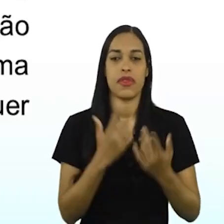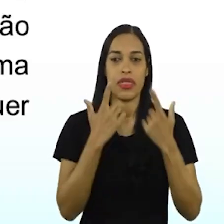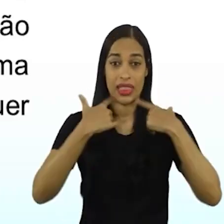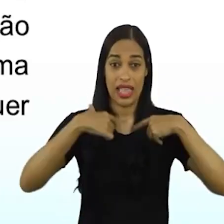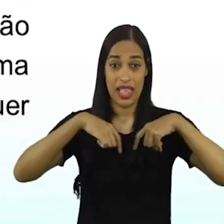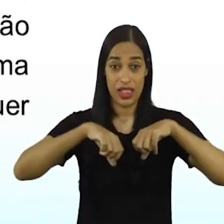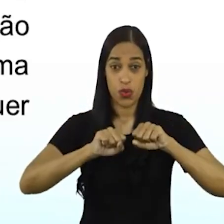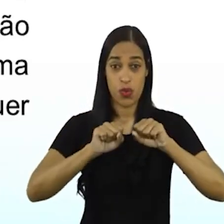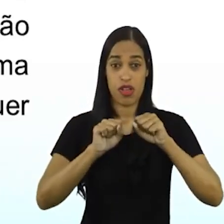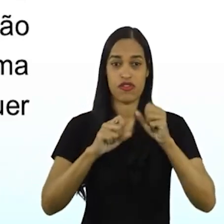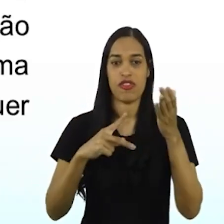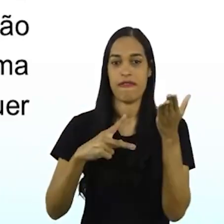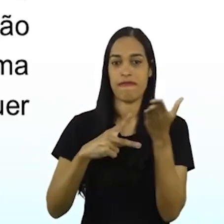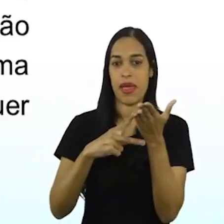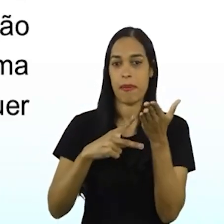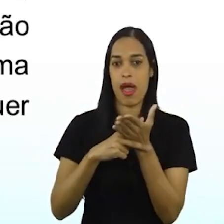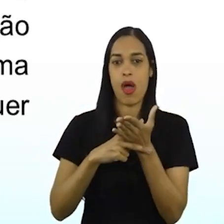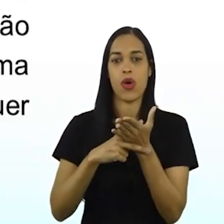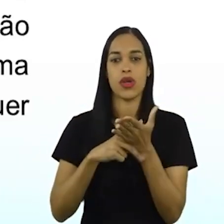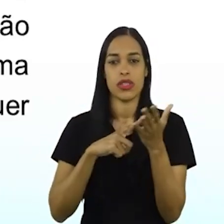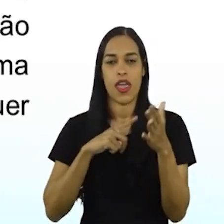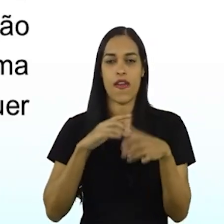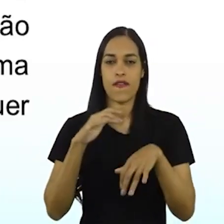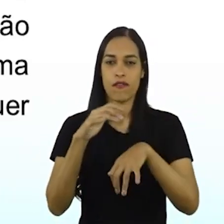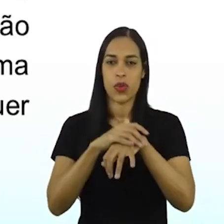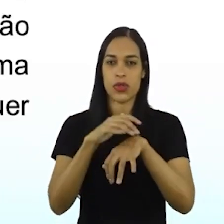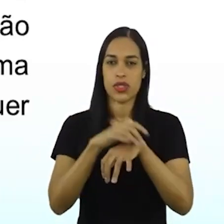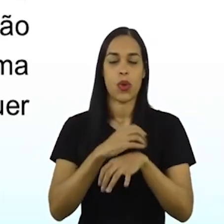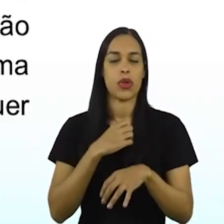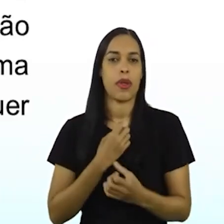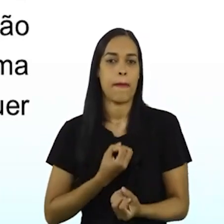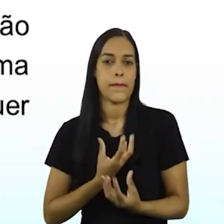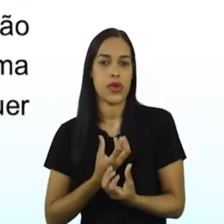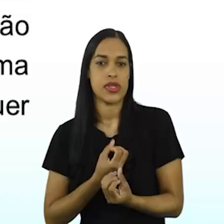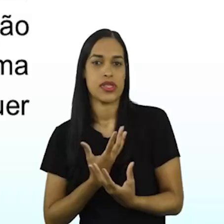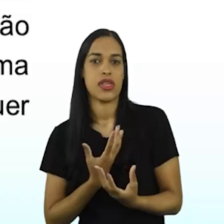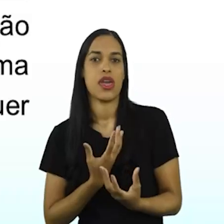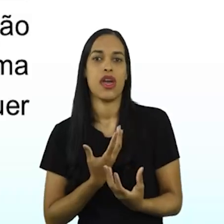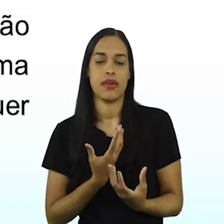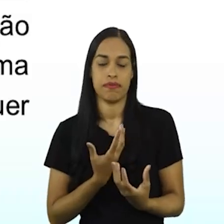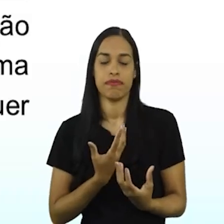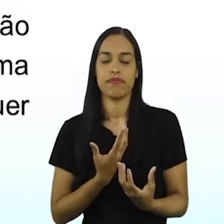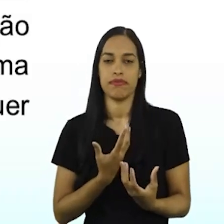linguagem verbal, temos função metalinguística quando uma poesia tem por tema o fazer